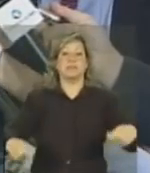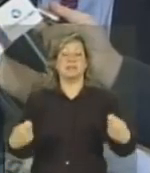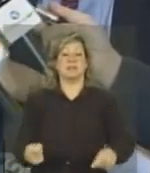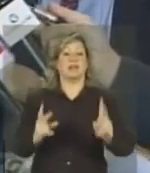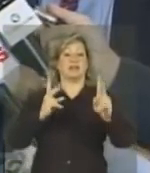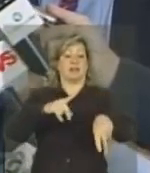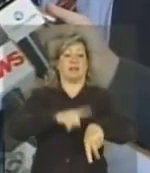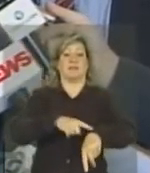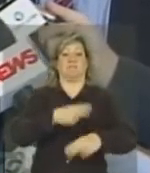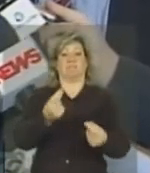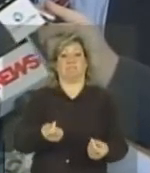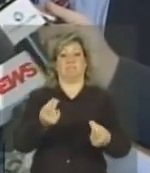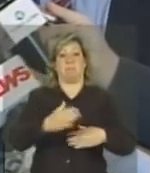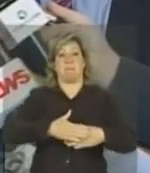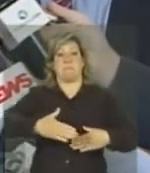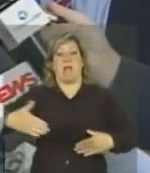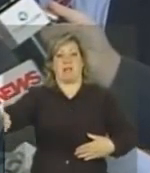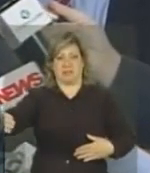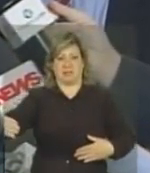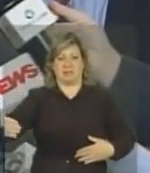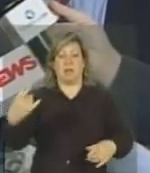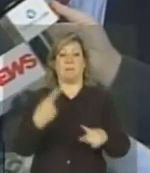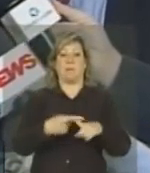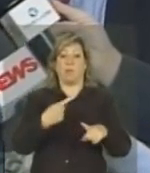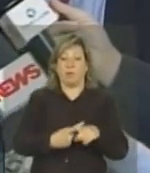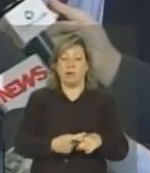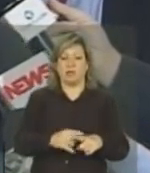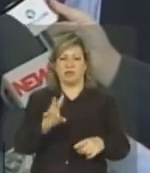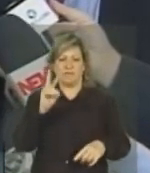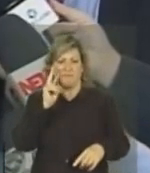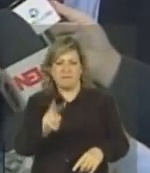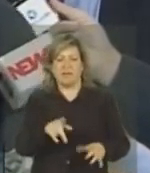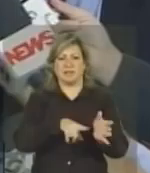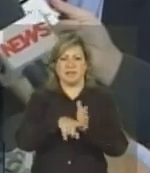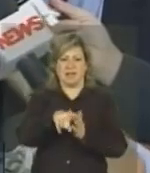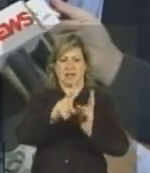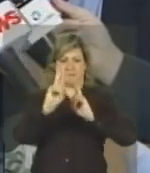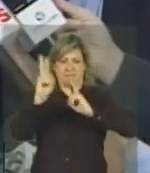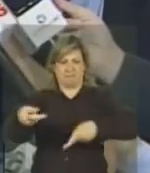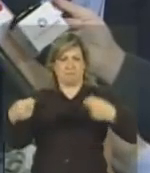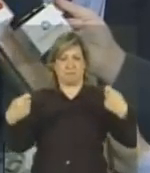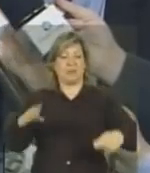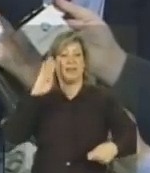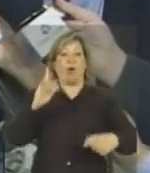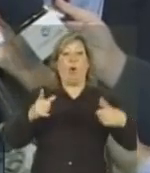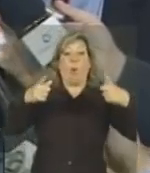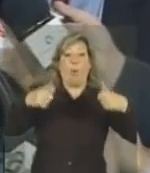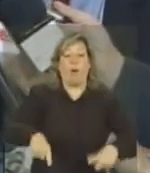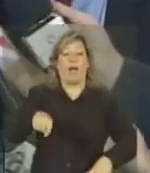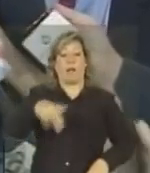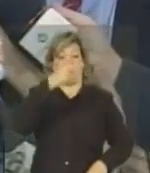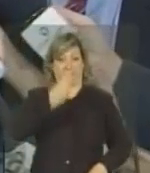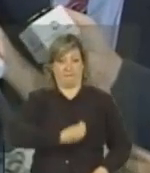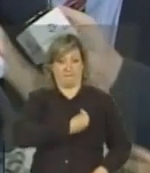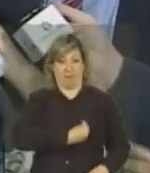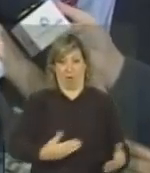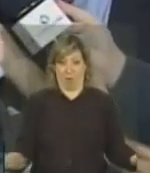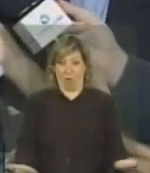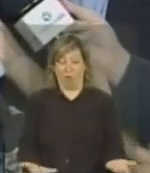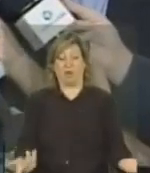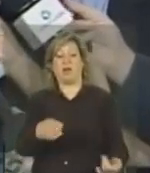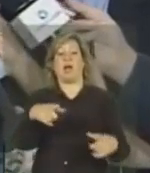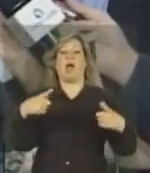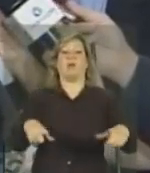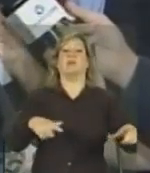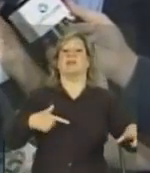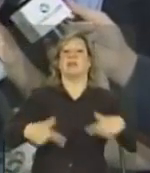mais prolongada, porque a única indicação para internação mais prolongada é o local onde essa pessoa vive hoje, onde trabalha,